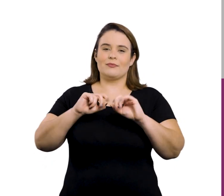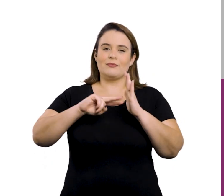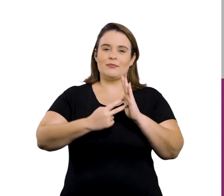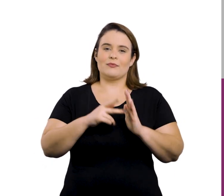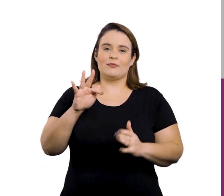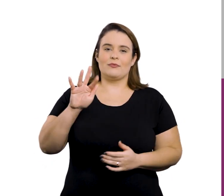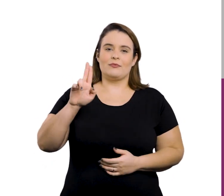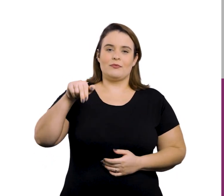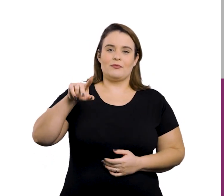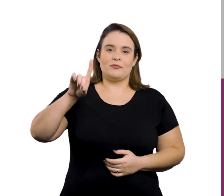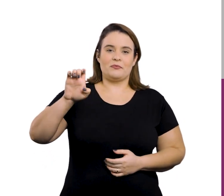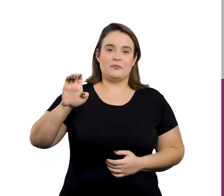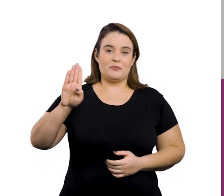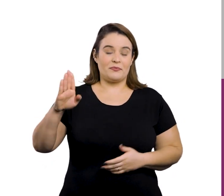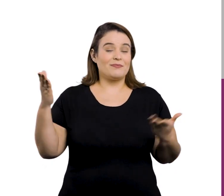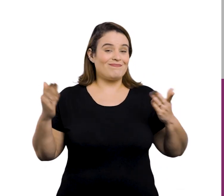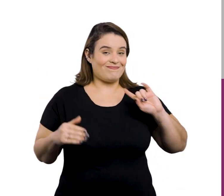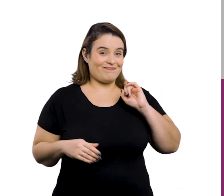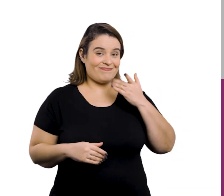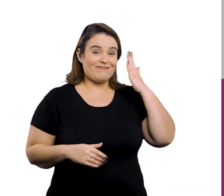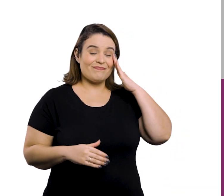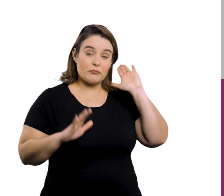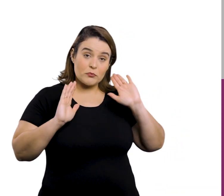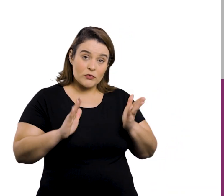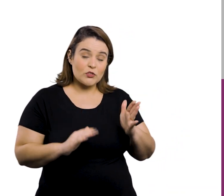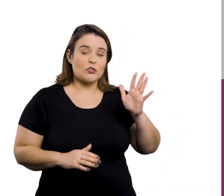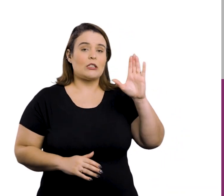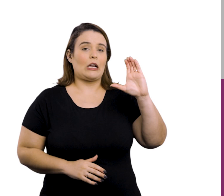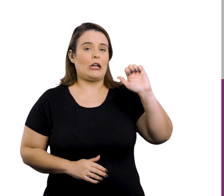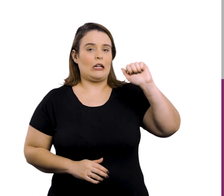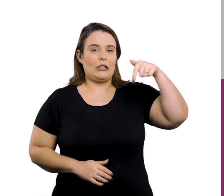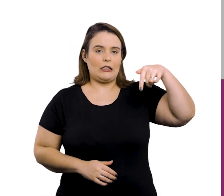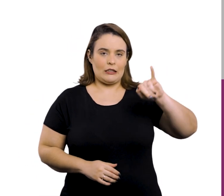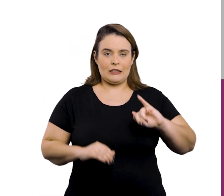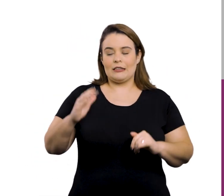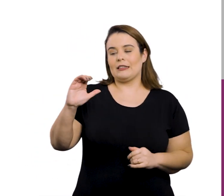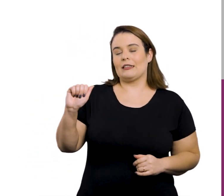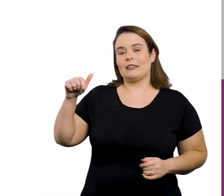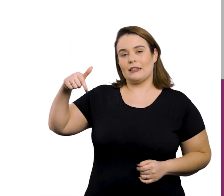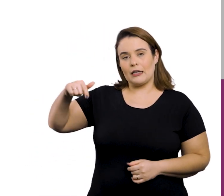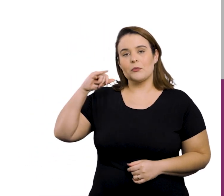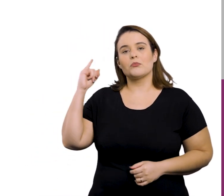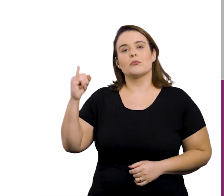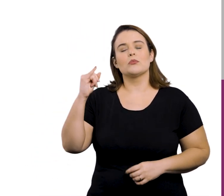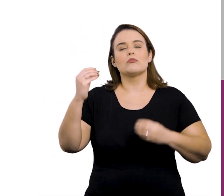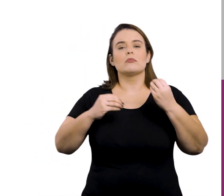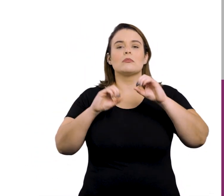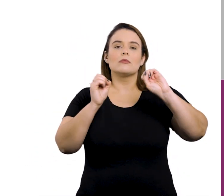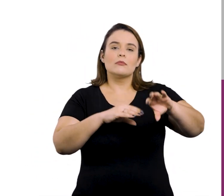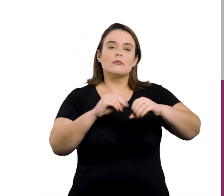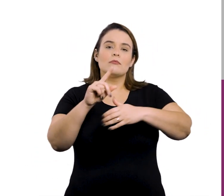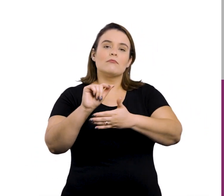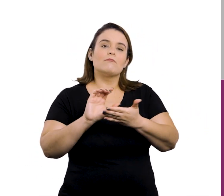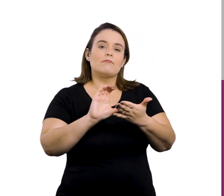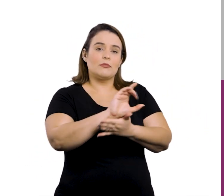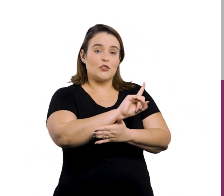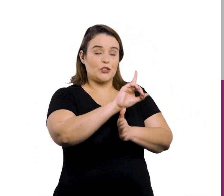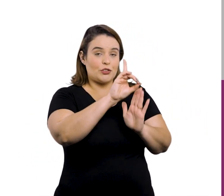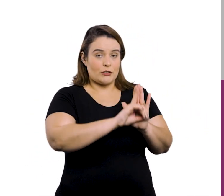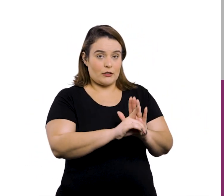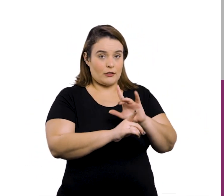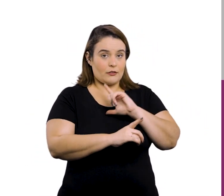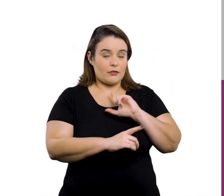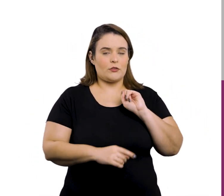2. O que é o Fundeb? Agora que sabemos o que são CAQI e CAQ e o quão centrais eles são para a